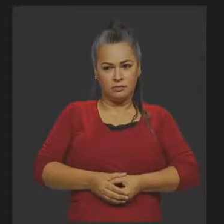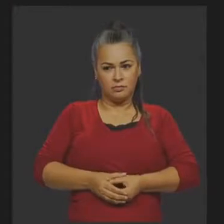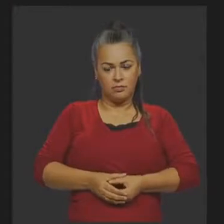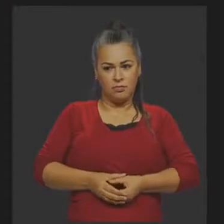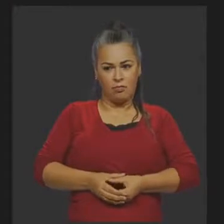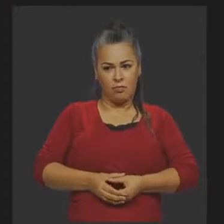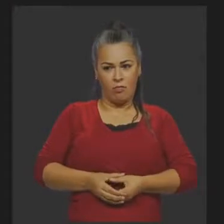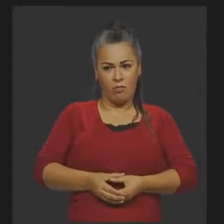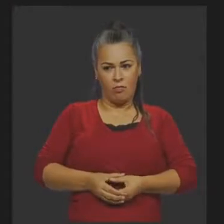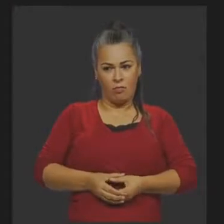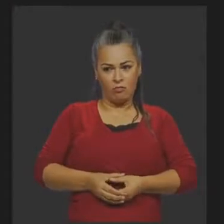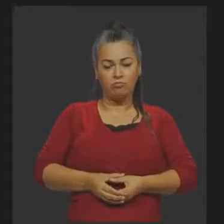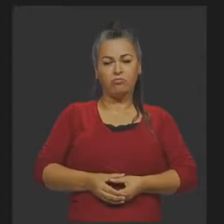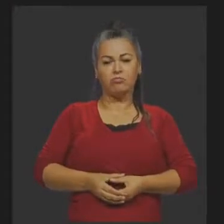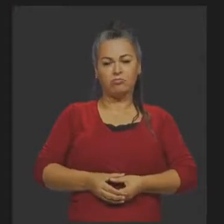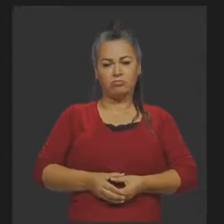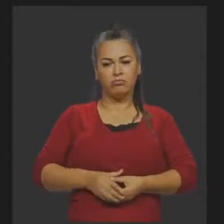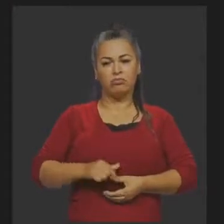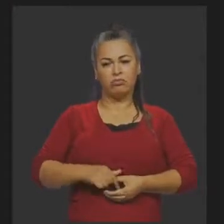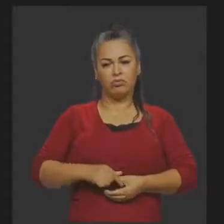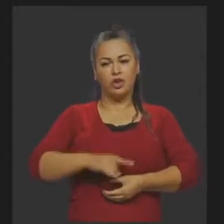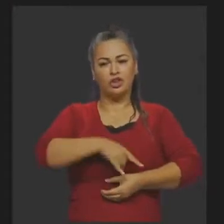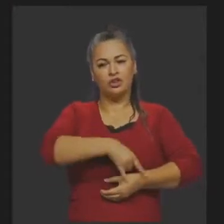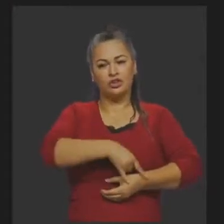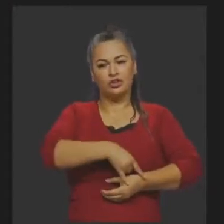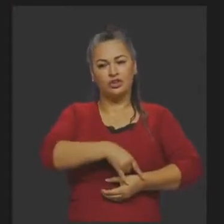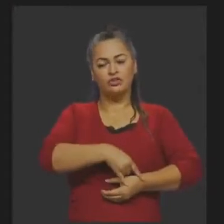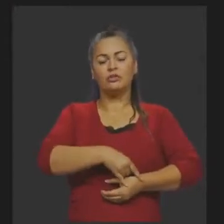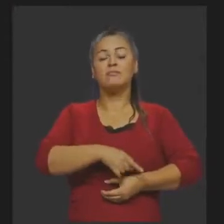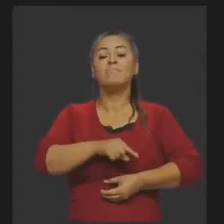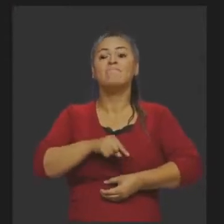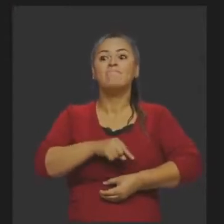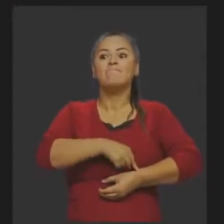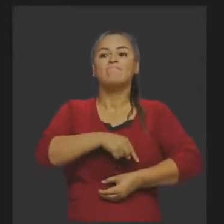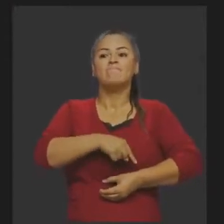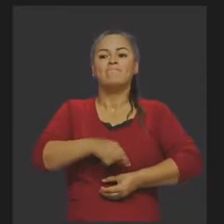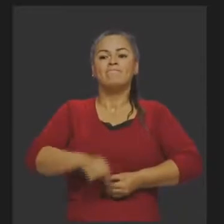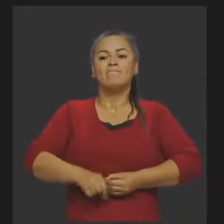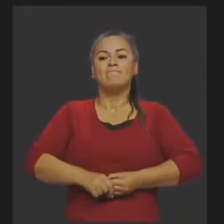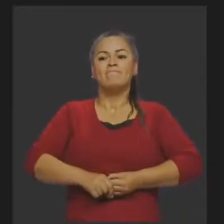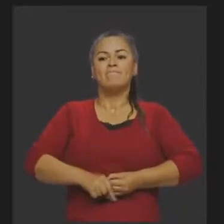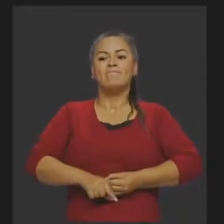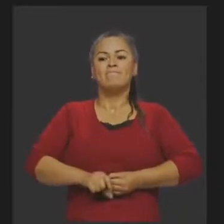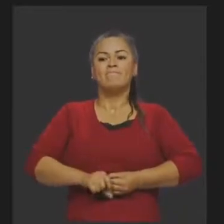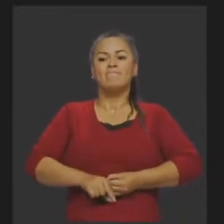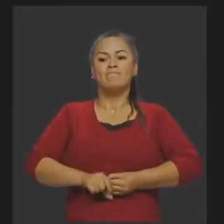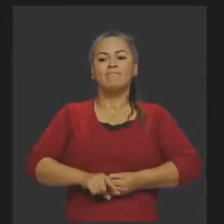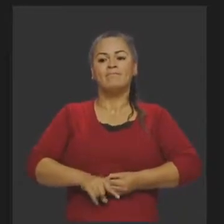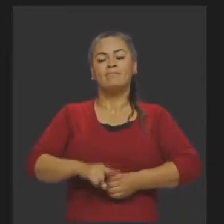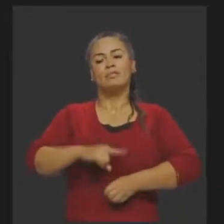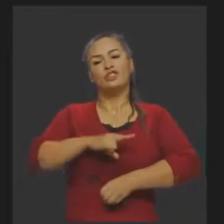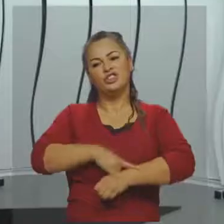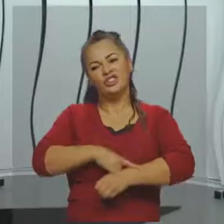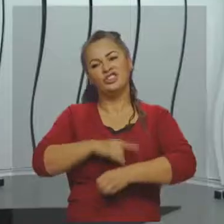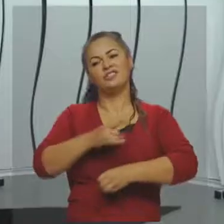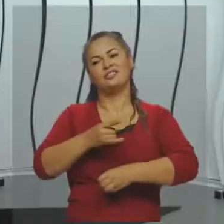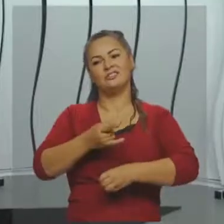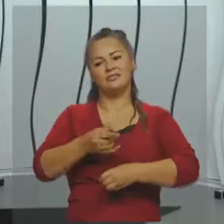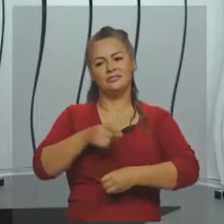dos ureteres, armazenando até o momento de sua eliminação.